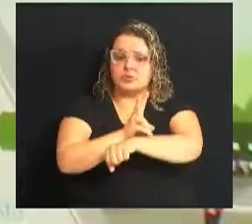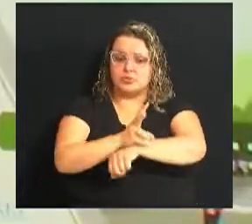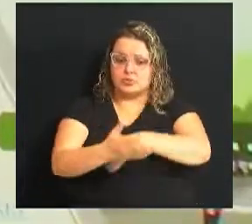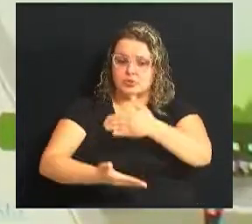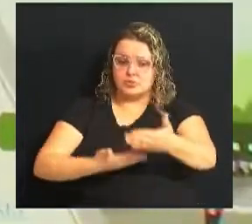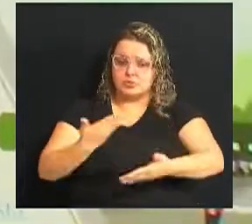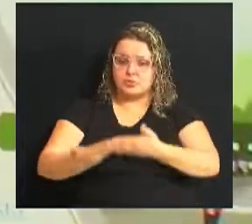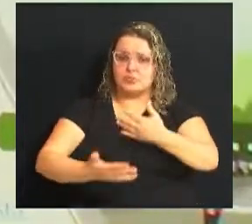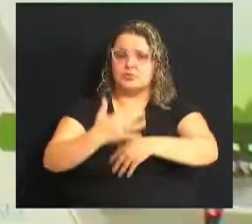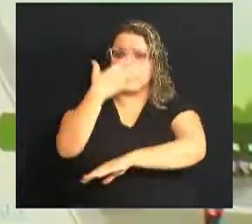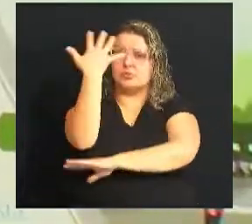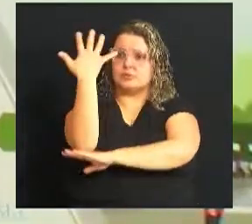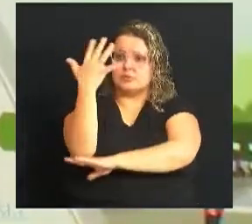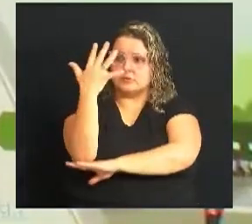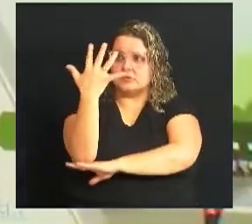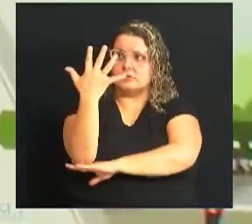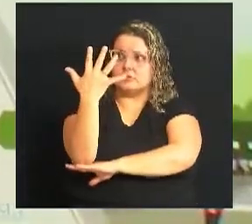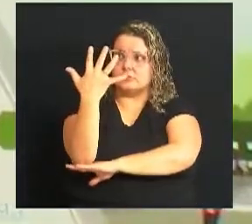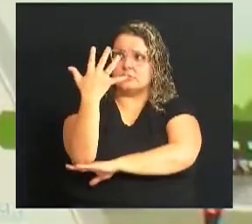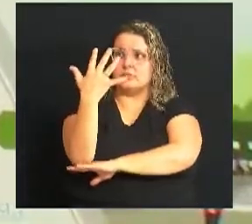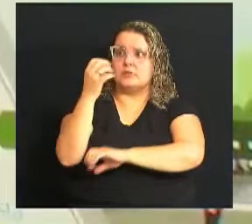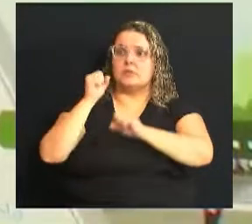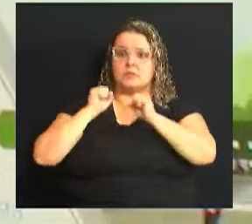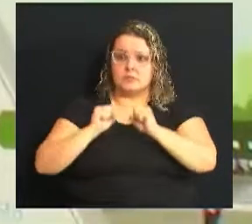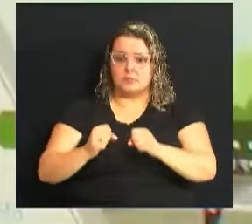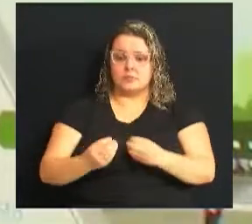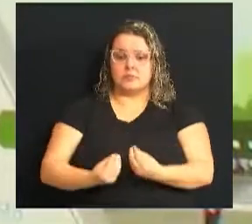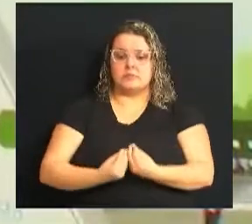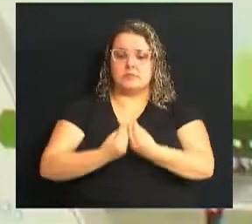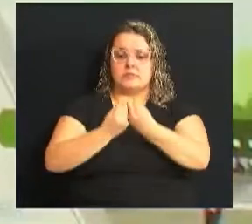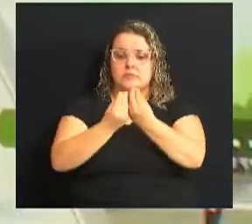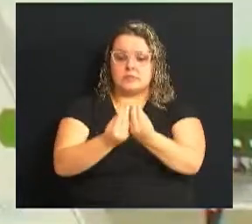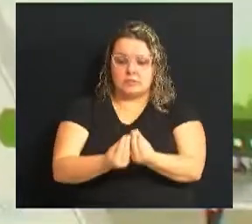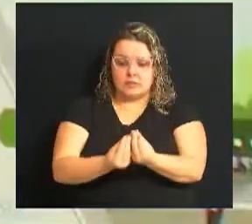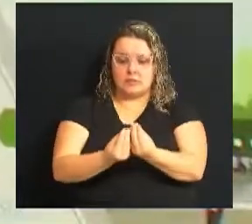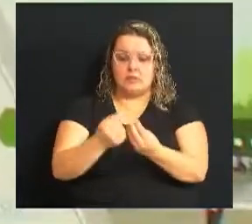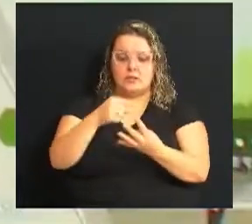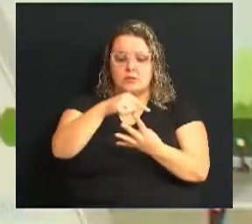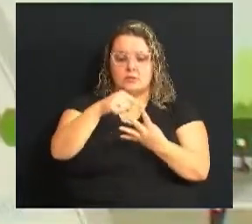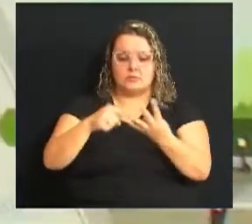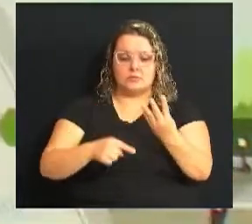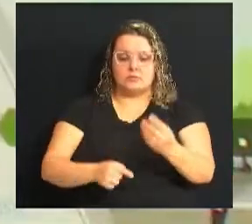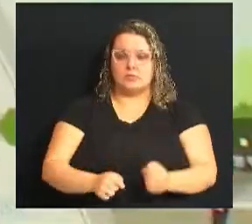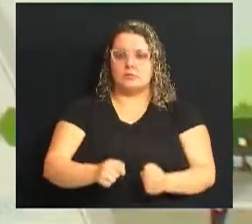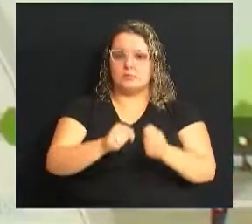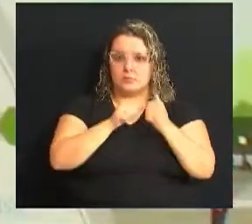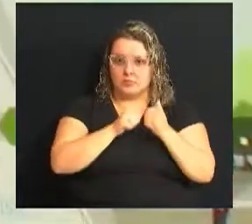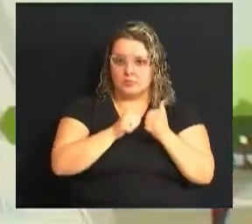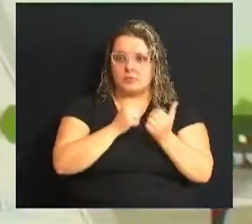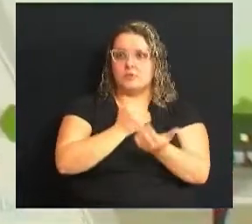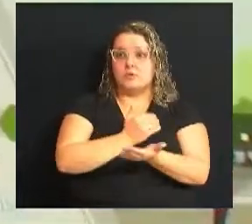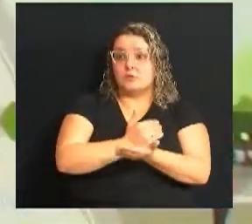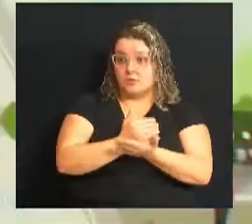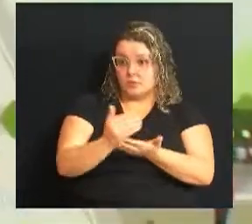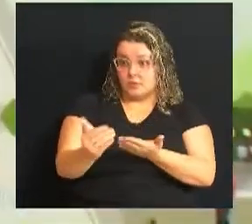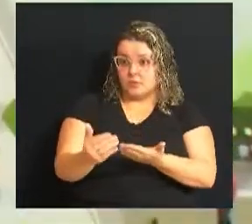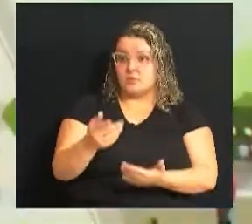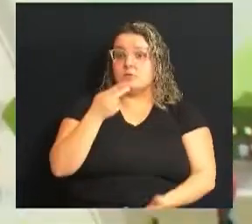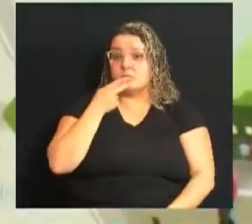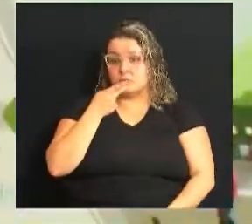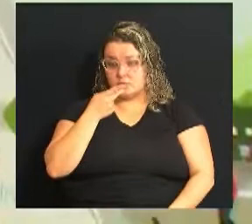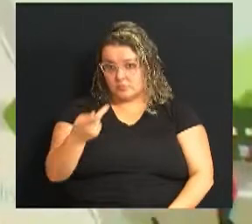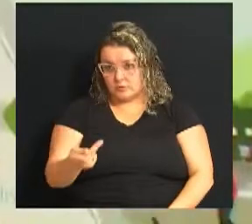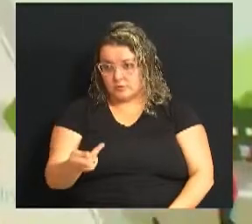árvore para que ela possa fornecer aqueles 4 benefícios que inicialmente eu falei para